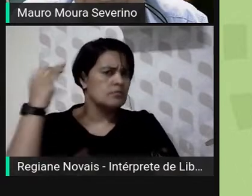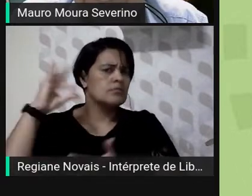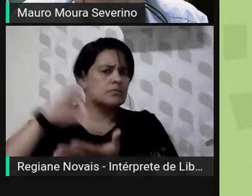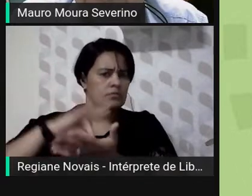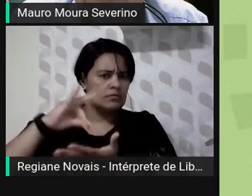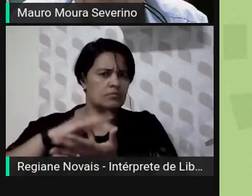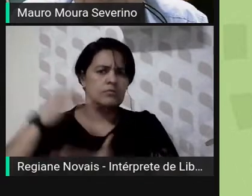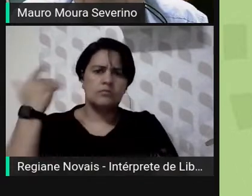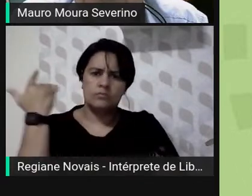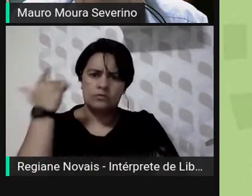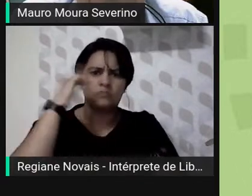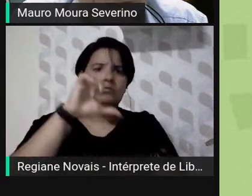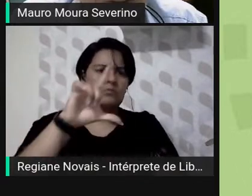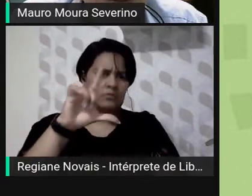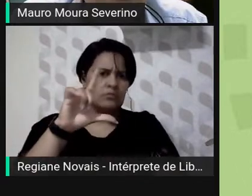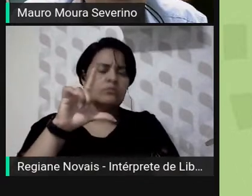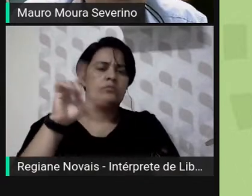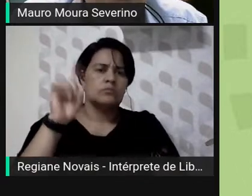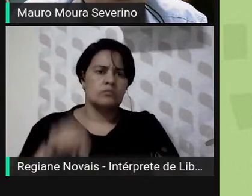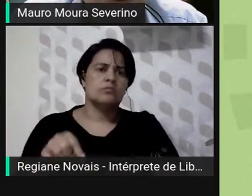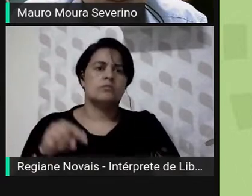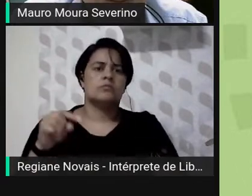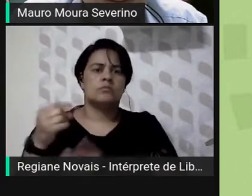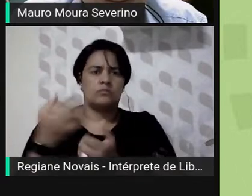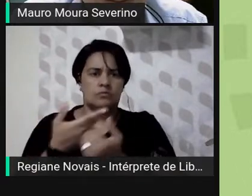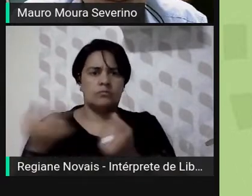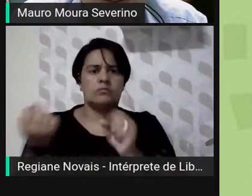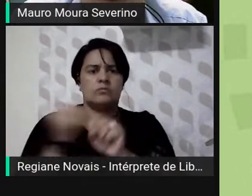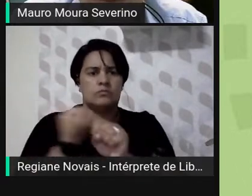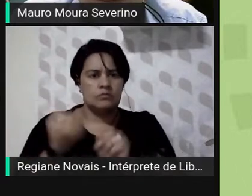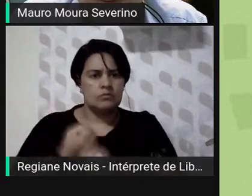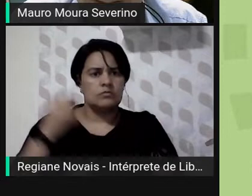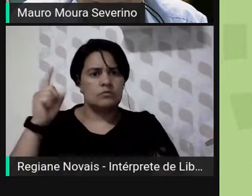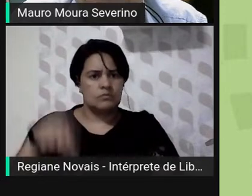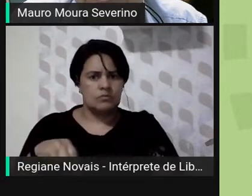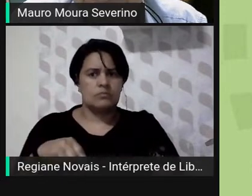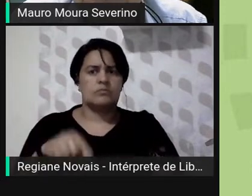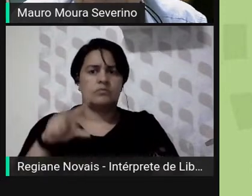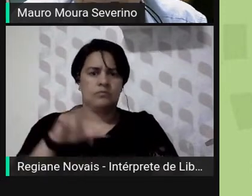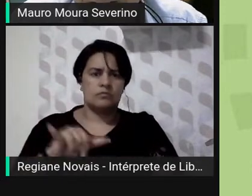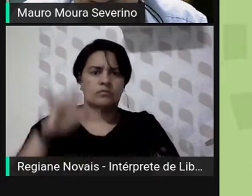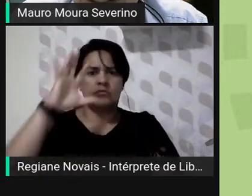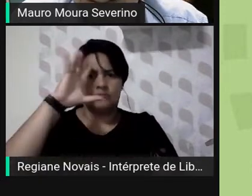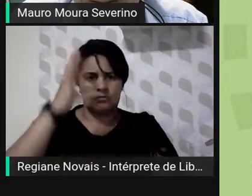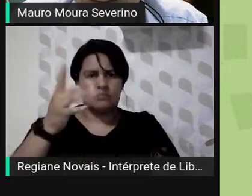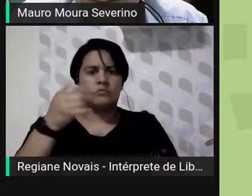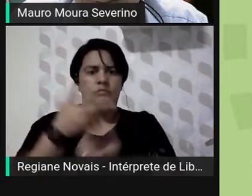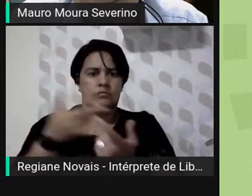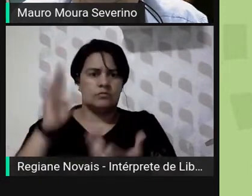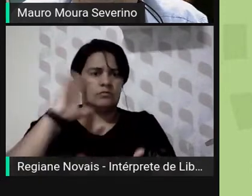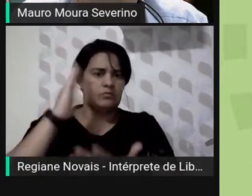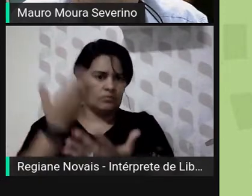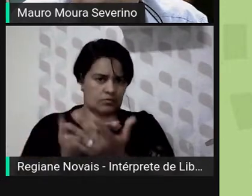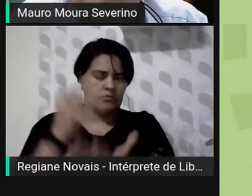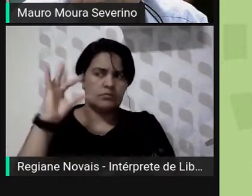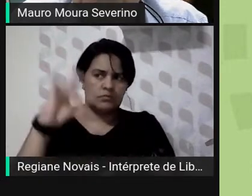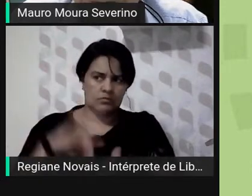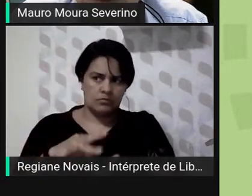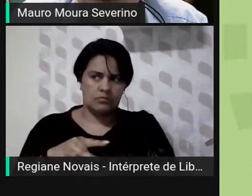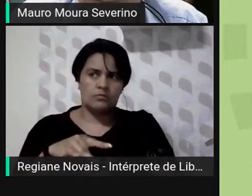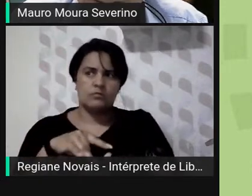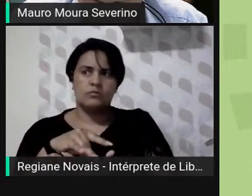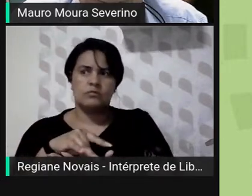um bom ambiente de trabalho e que o resultado tenha credibilidade e, muito